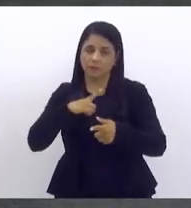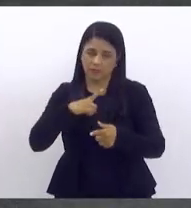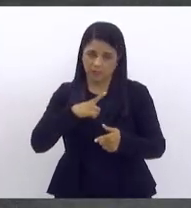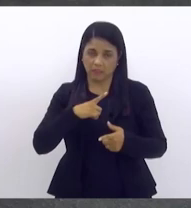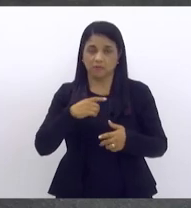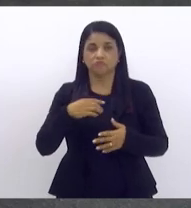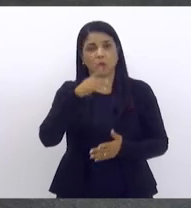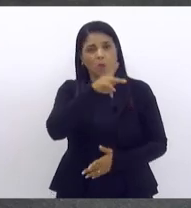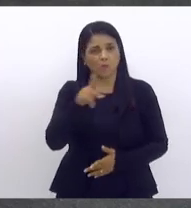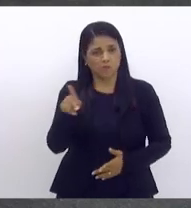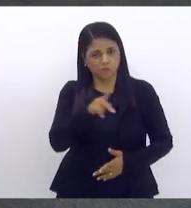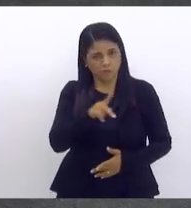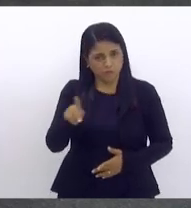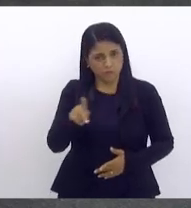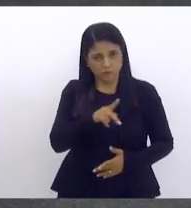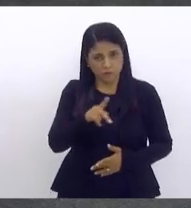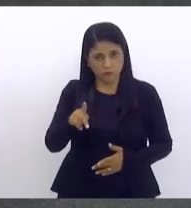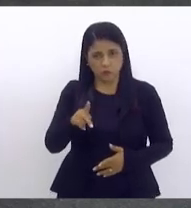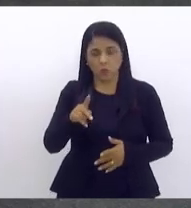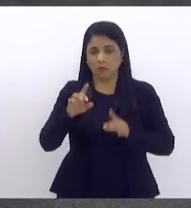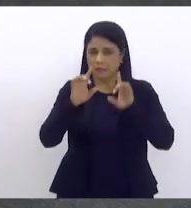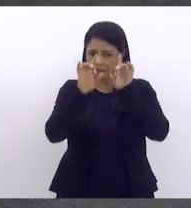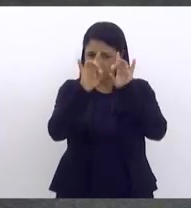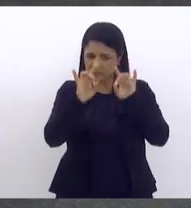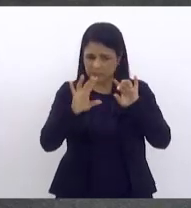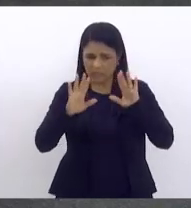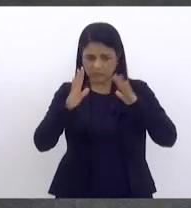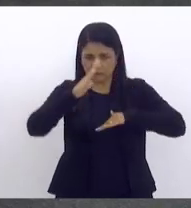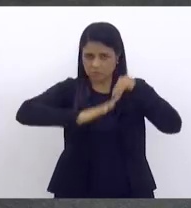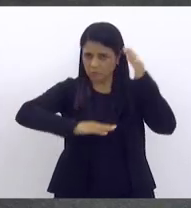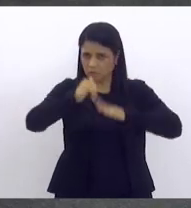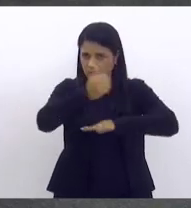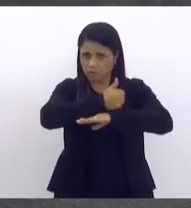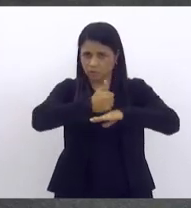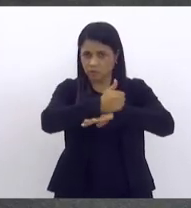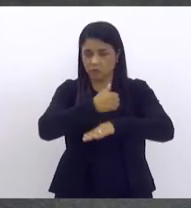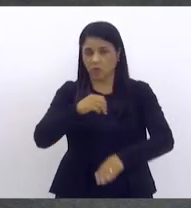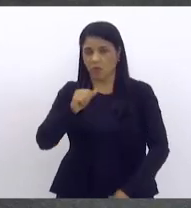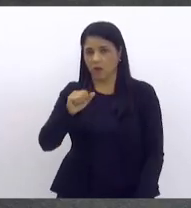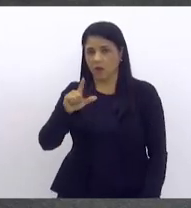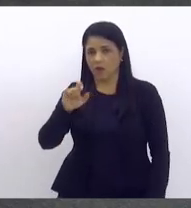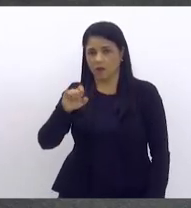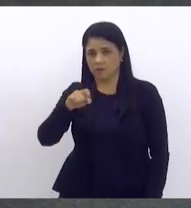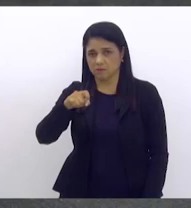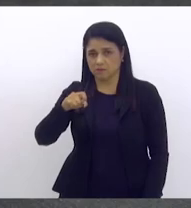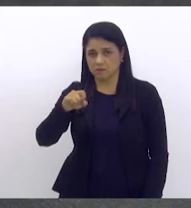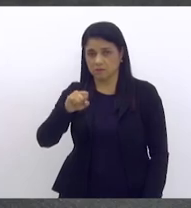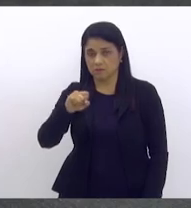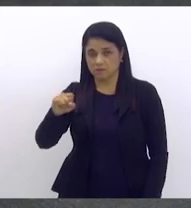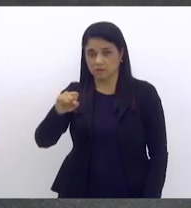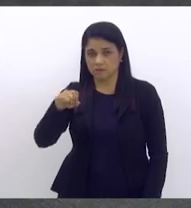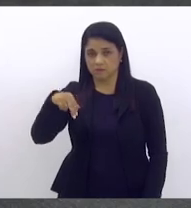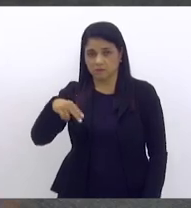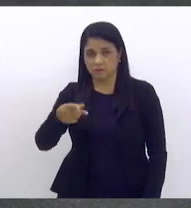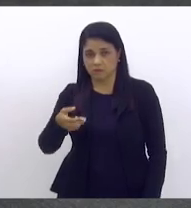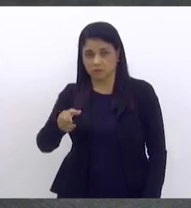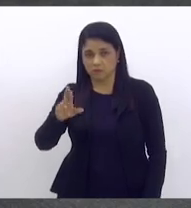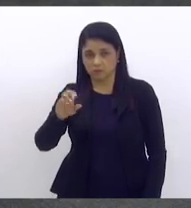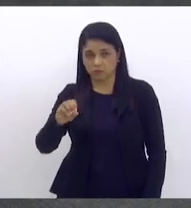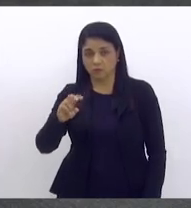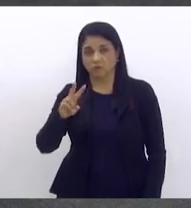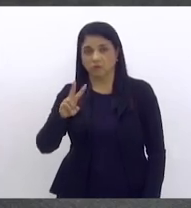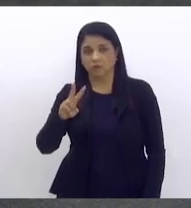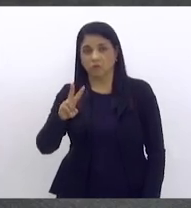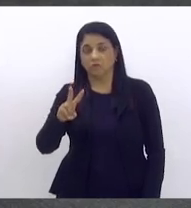e verdadeiro especialista em segurança pública, Alessandro Vissacro. A constatação dele